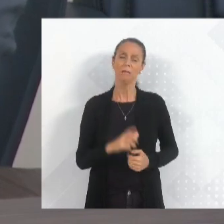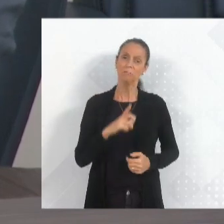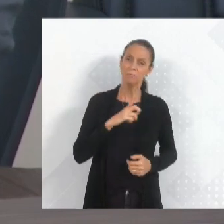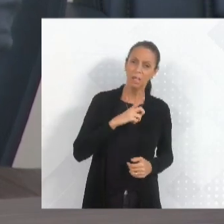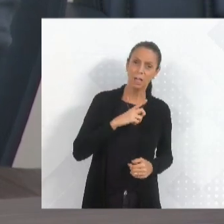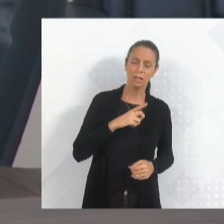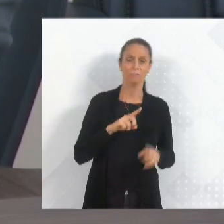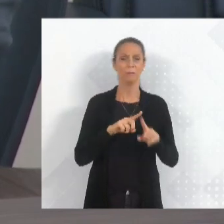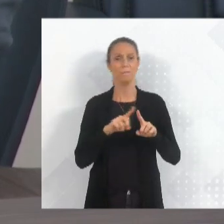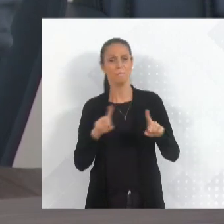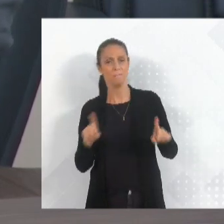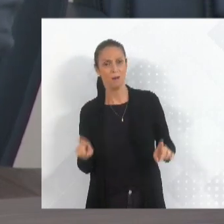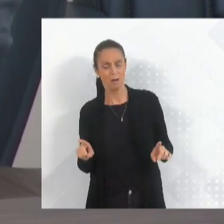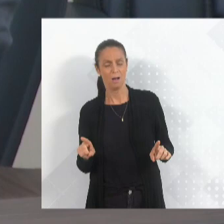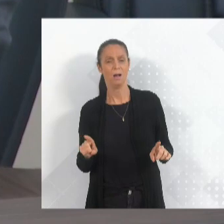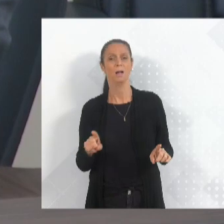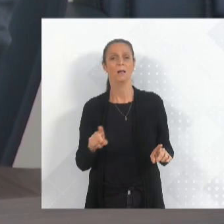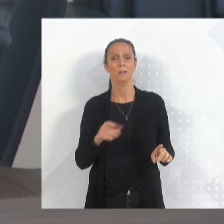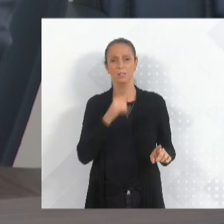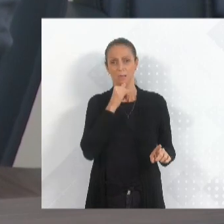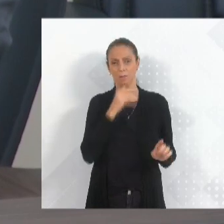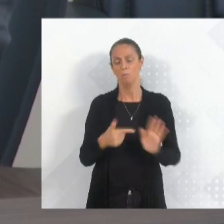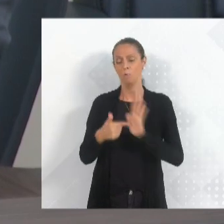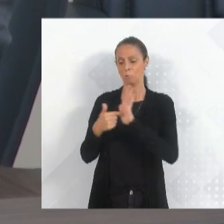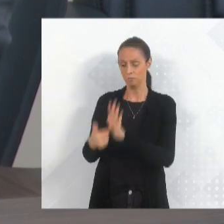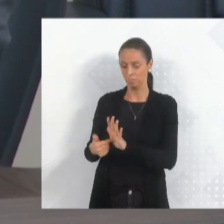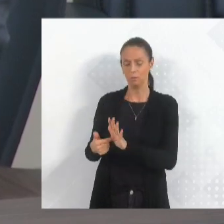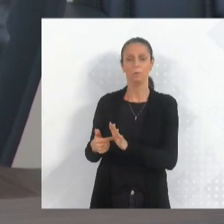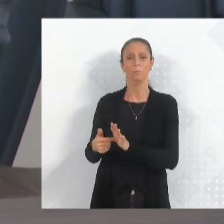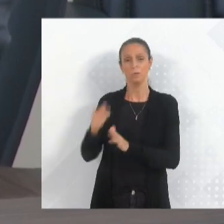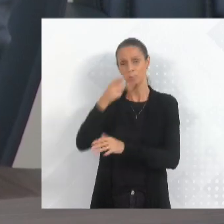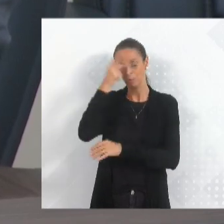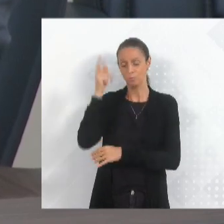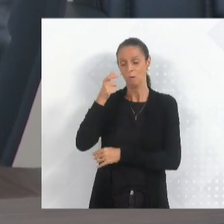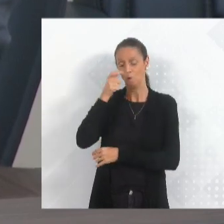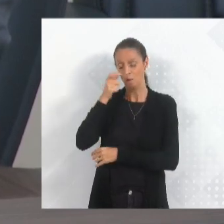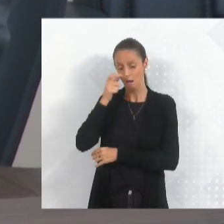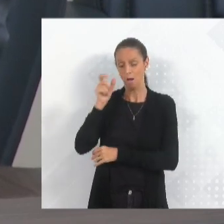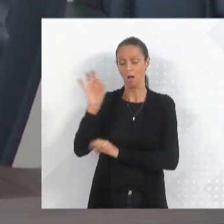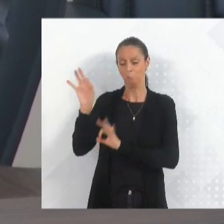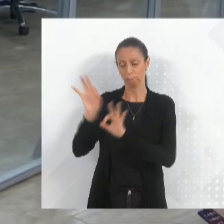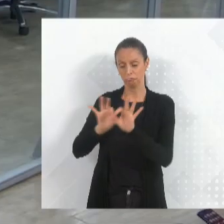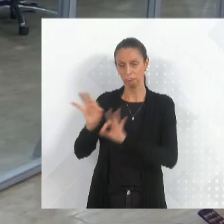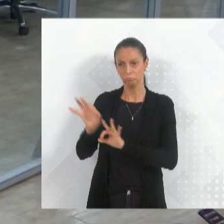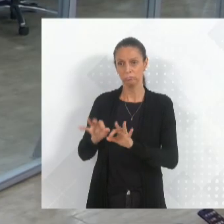eles foram submetidos à apreciação do controle externo da administração.